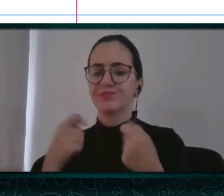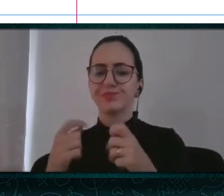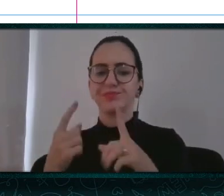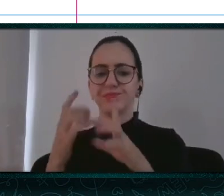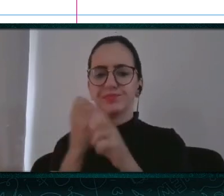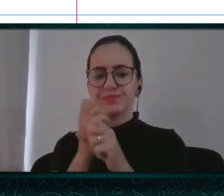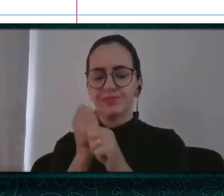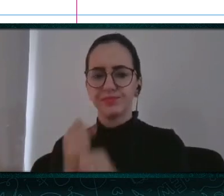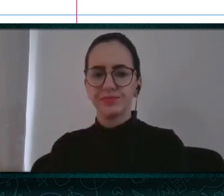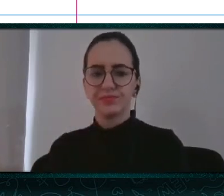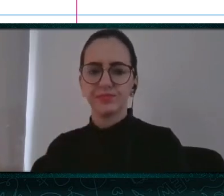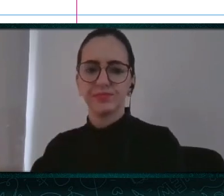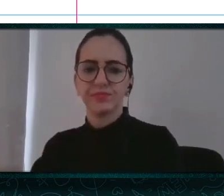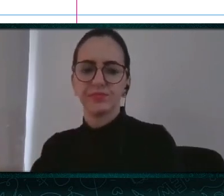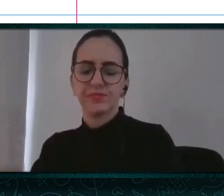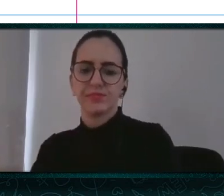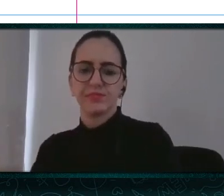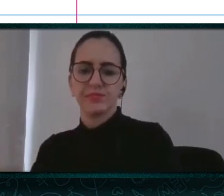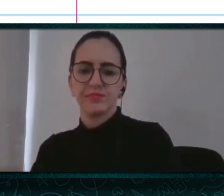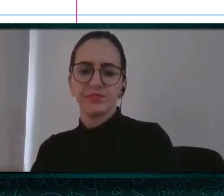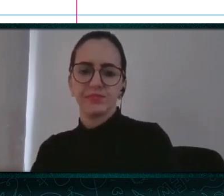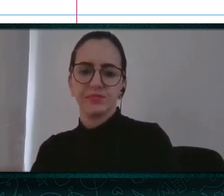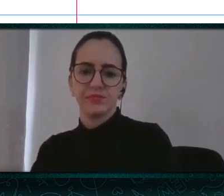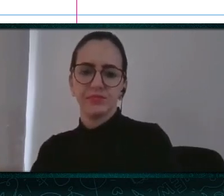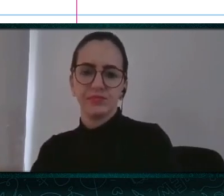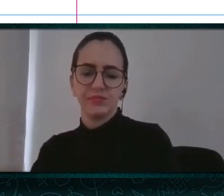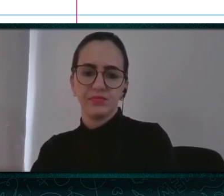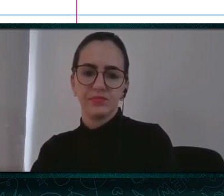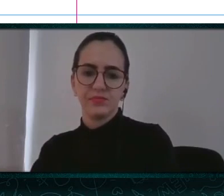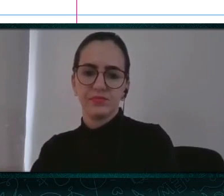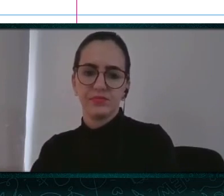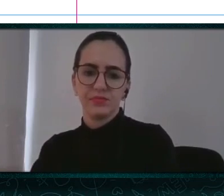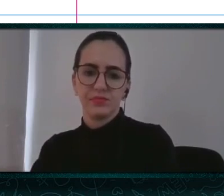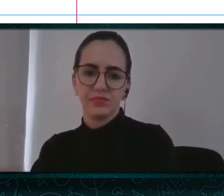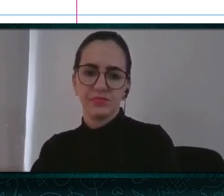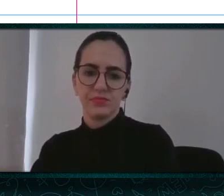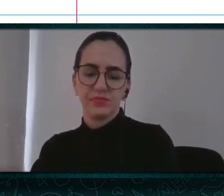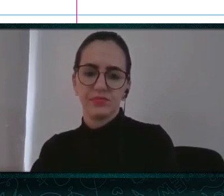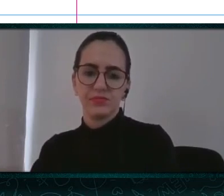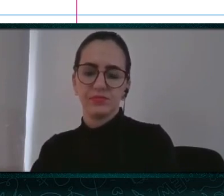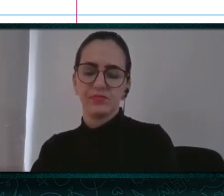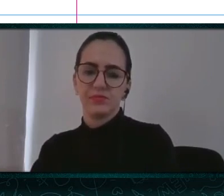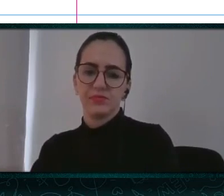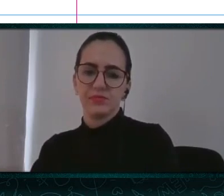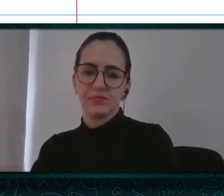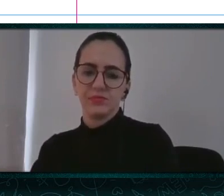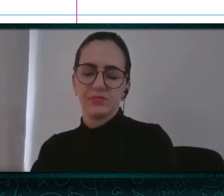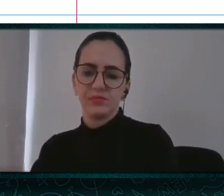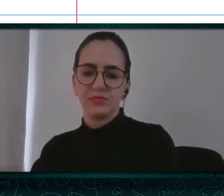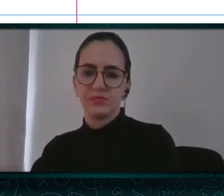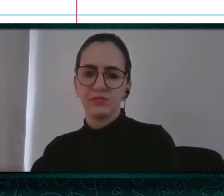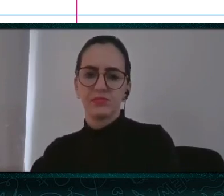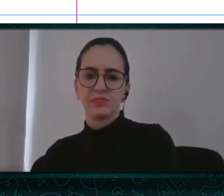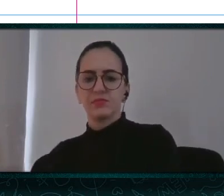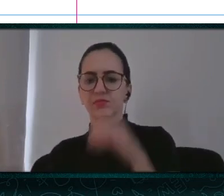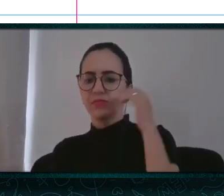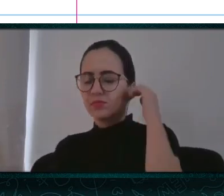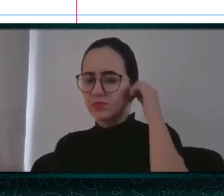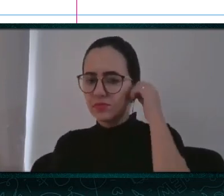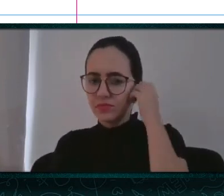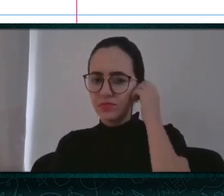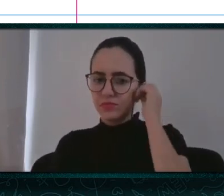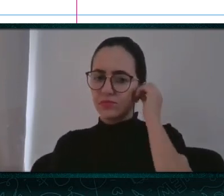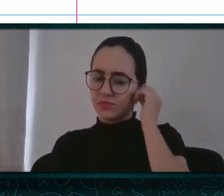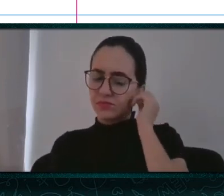botar aqui para vocês ficarem mais evidentes. 0,1 é a mesma coisa que 0,10, tá? Aí fica melhor para vocês verem a subtração. 10 menos 6